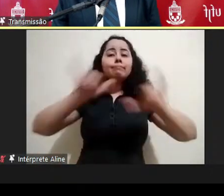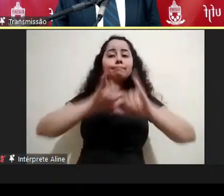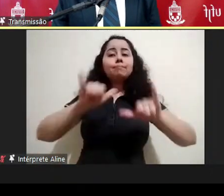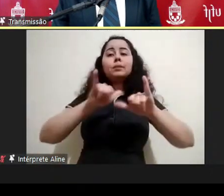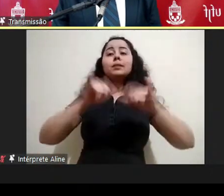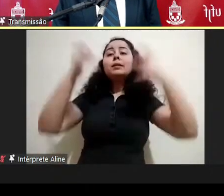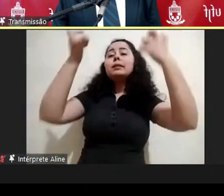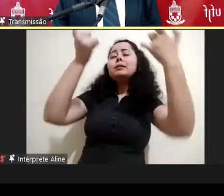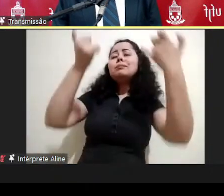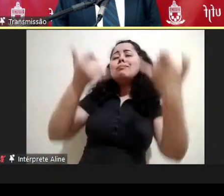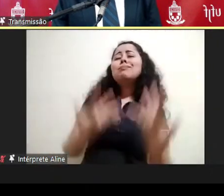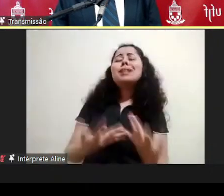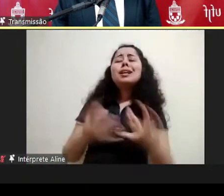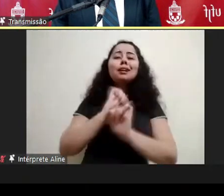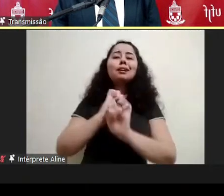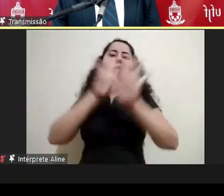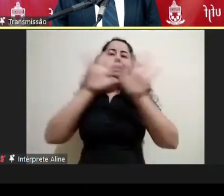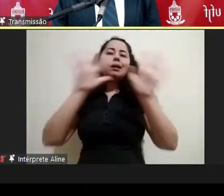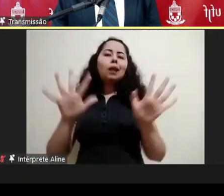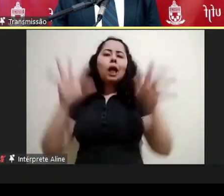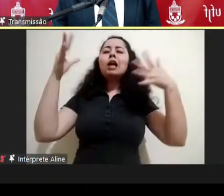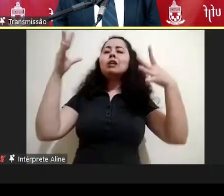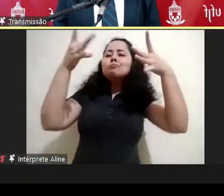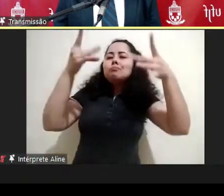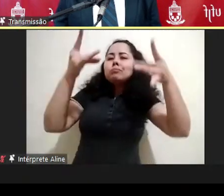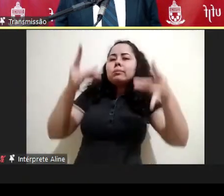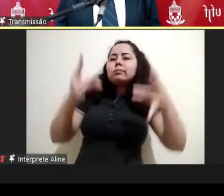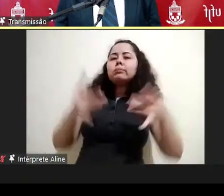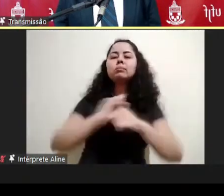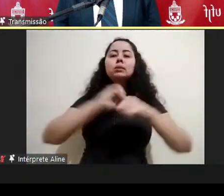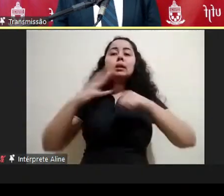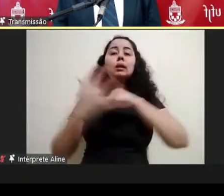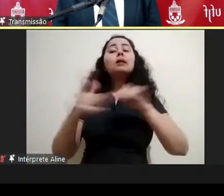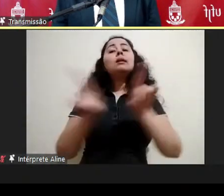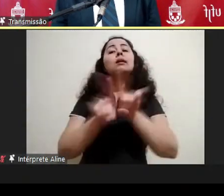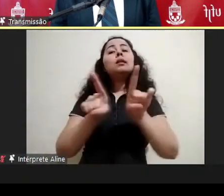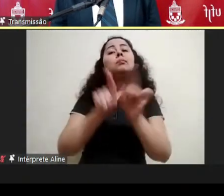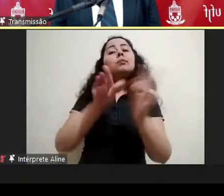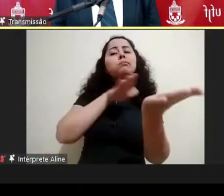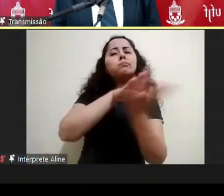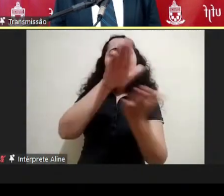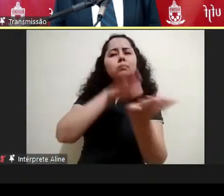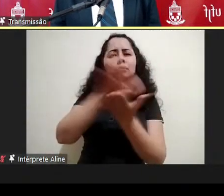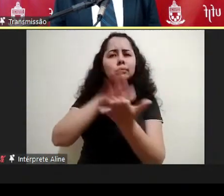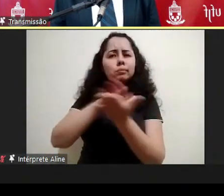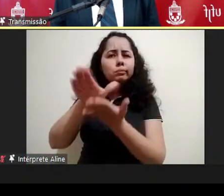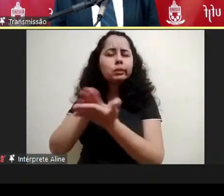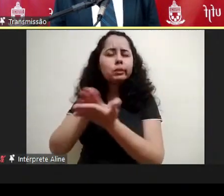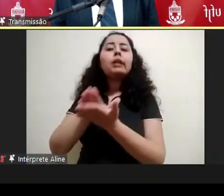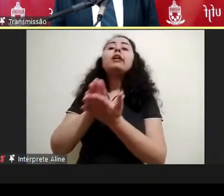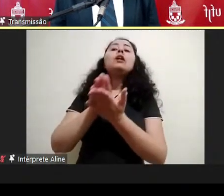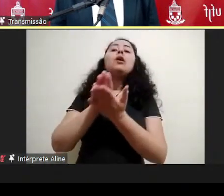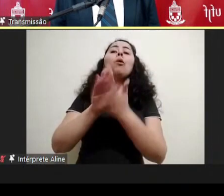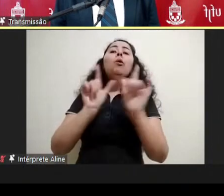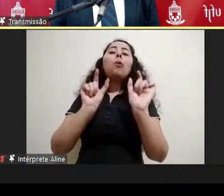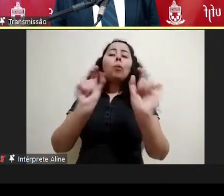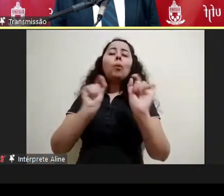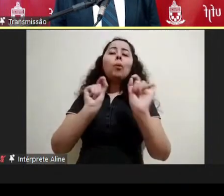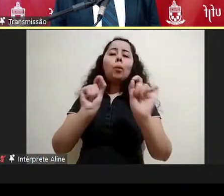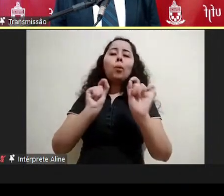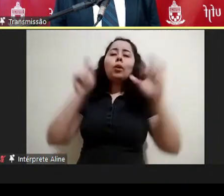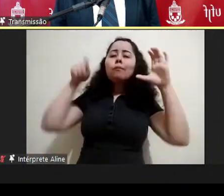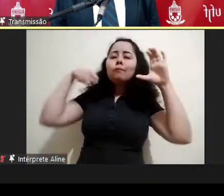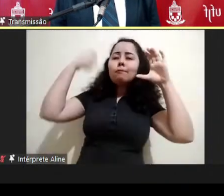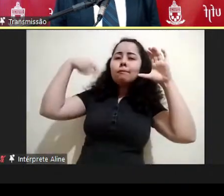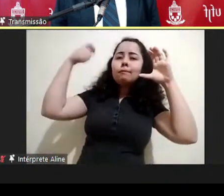aspectos da pandemia e tem publicado praticamente semanalmente vídeos sobre diversos aspectos da pandemia que